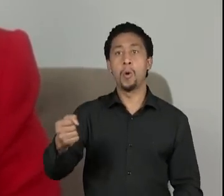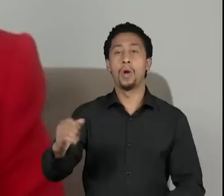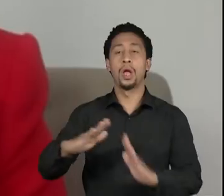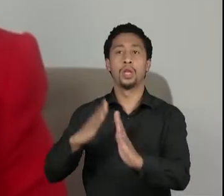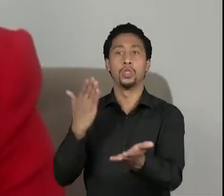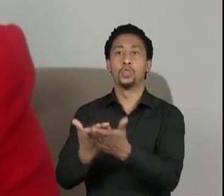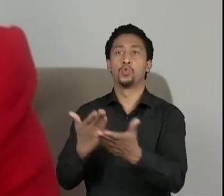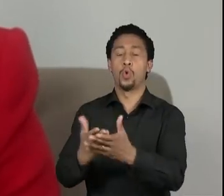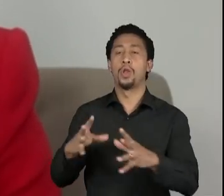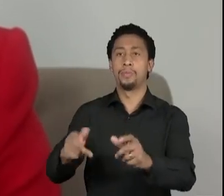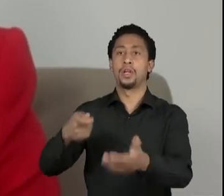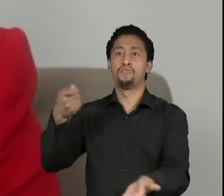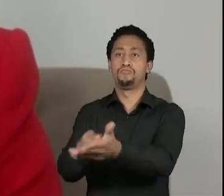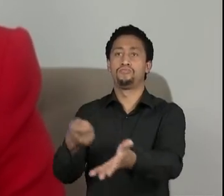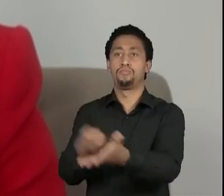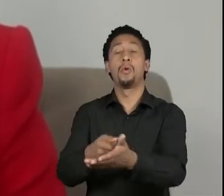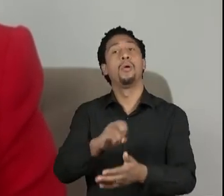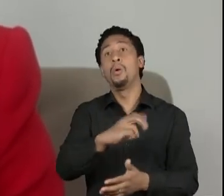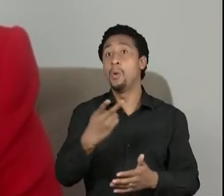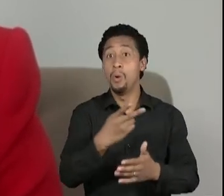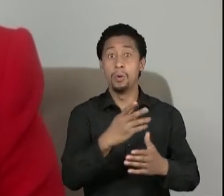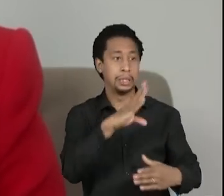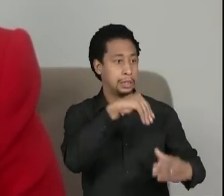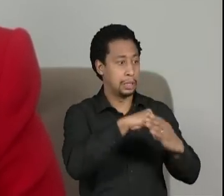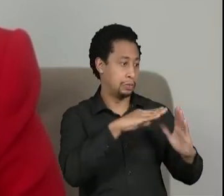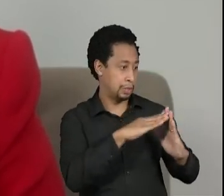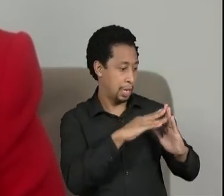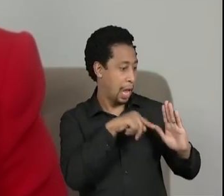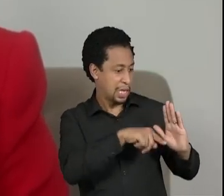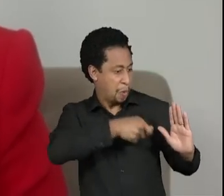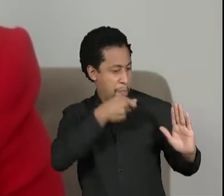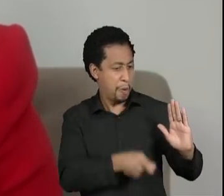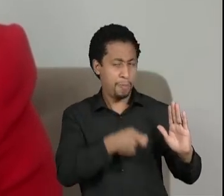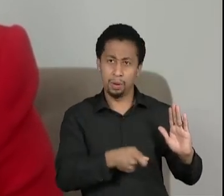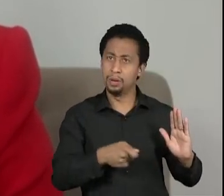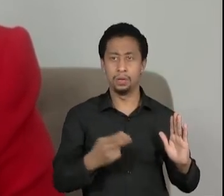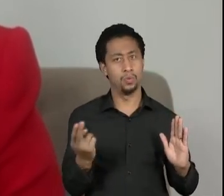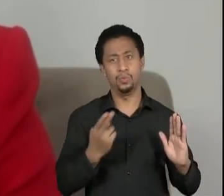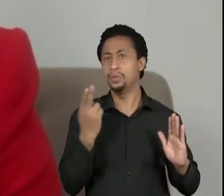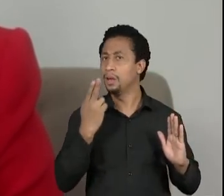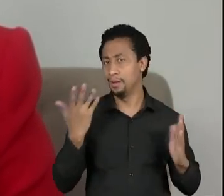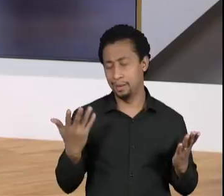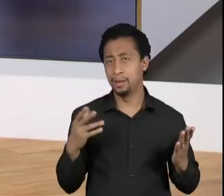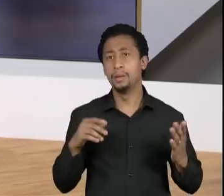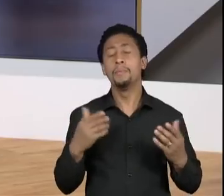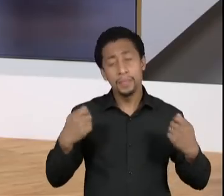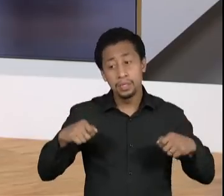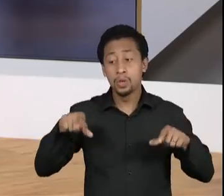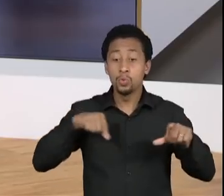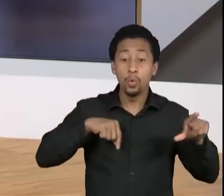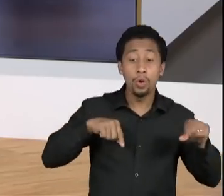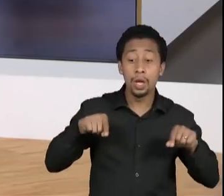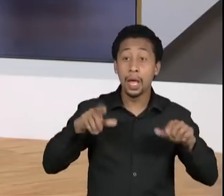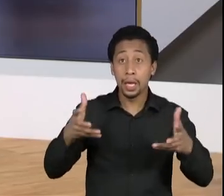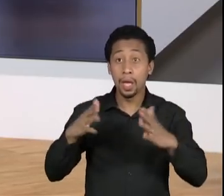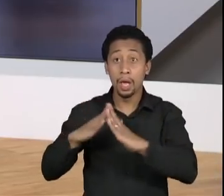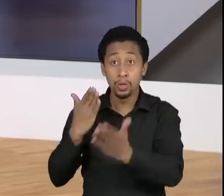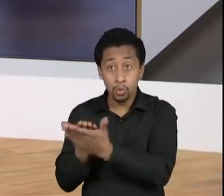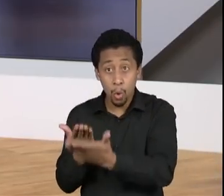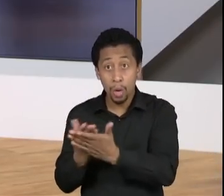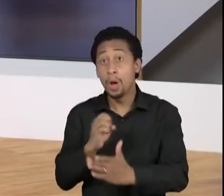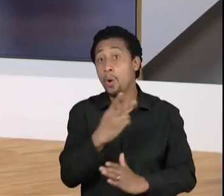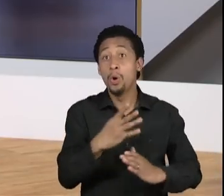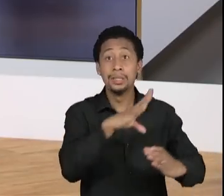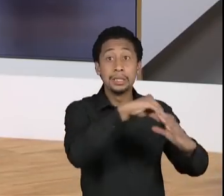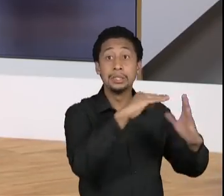as famílias, para que todos os estudantes sejam educados em casa. A educação domiciliar, ela vem trazer essa